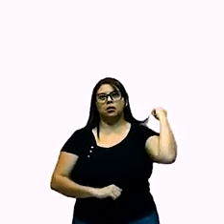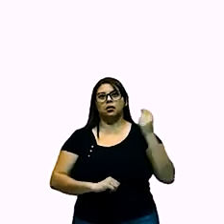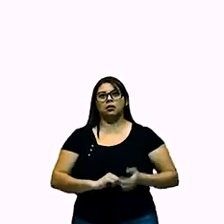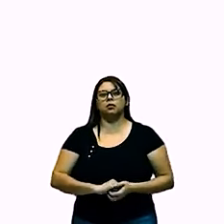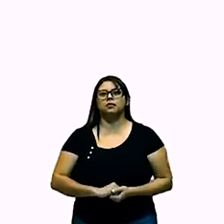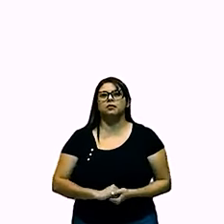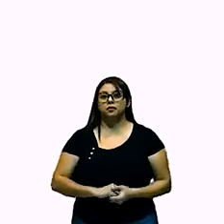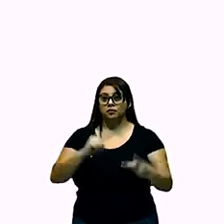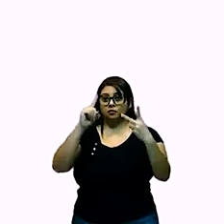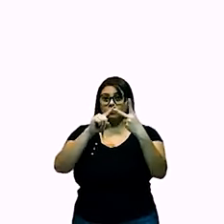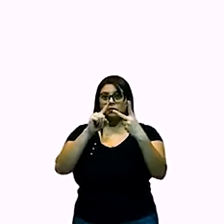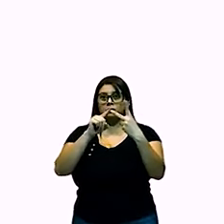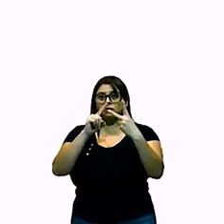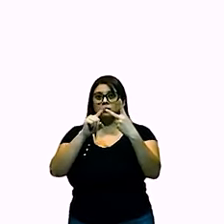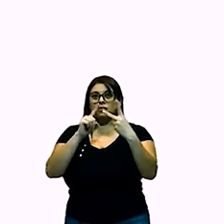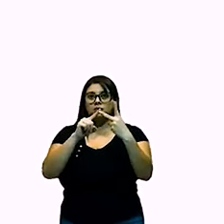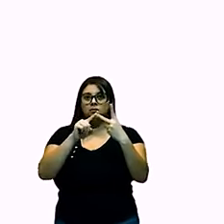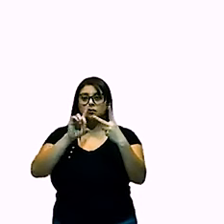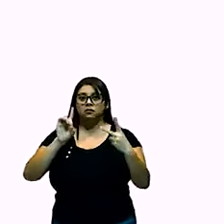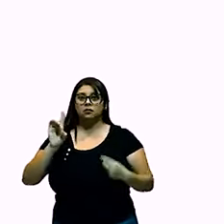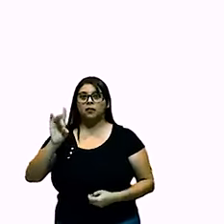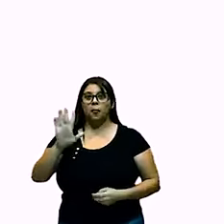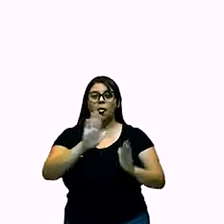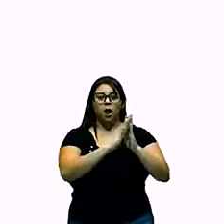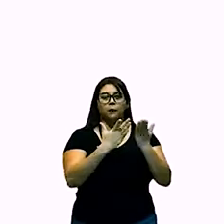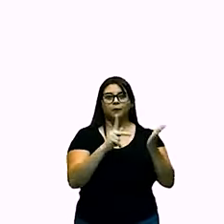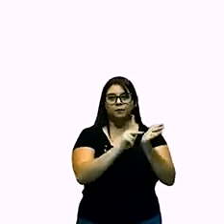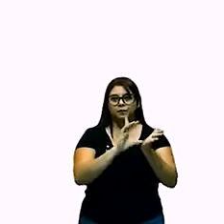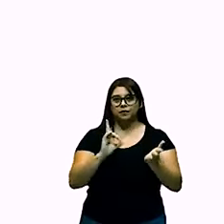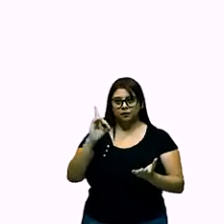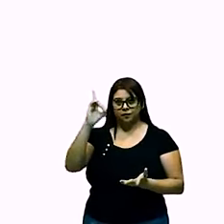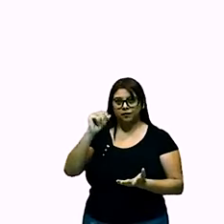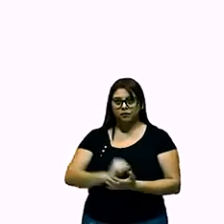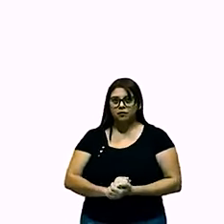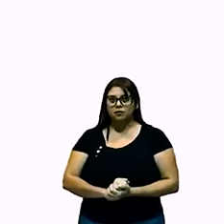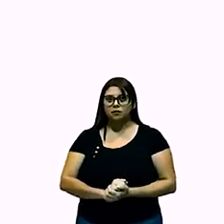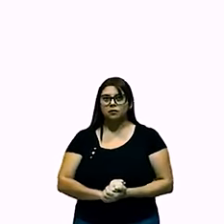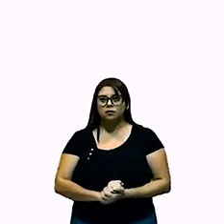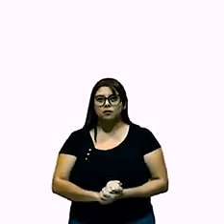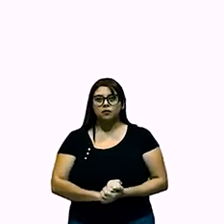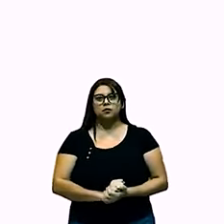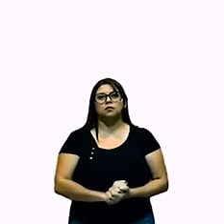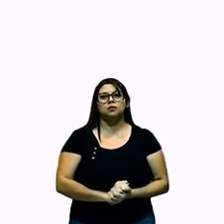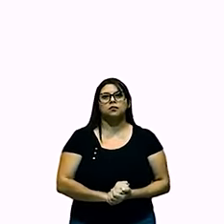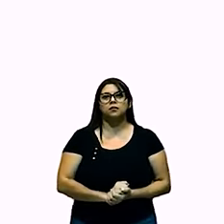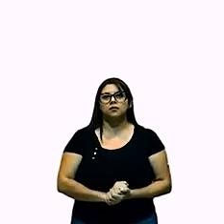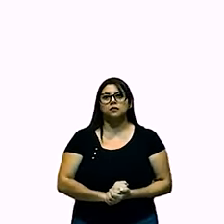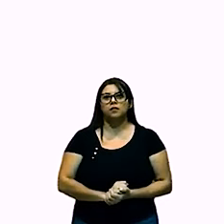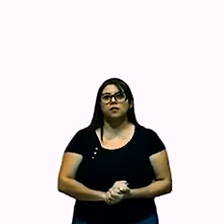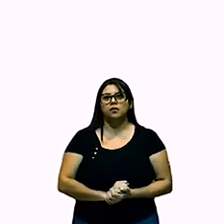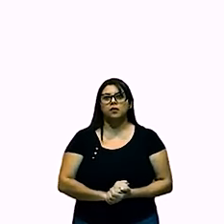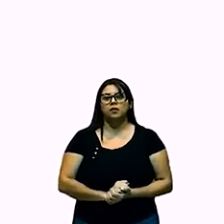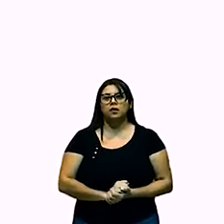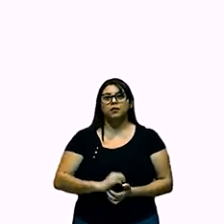ensino contra a tradição da igreja formada pelos concílios, em que a tradição da igreja está em pé